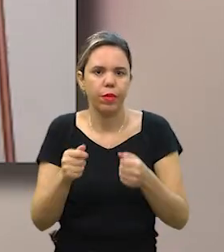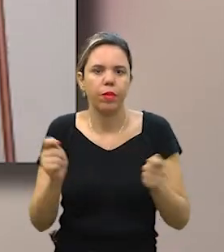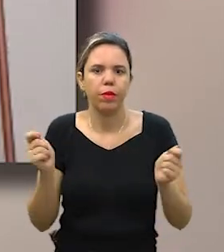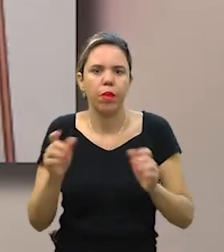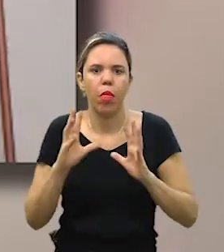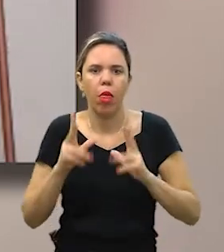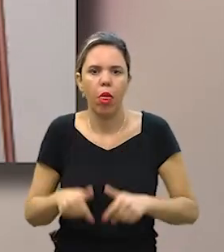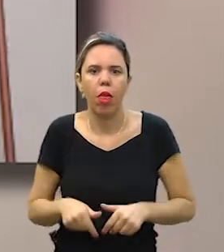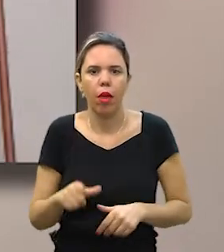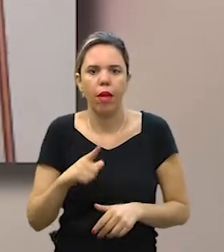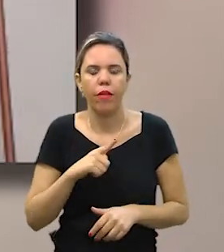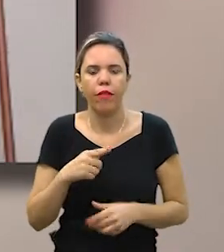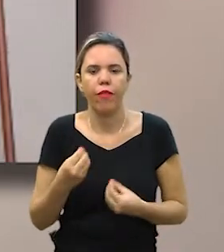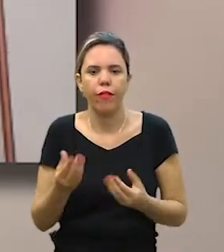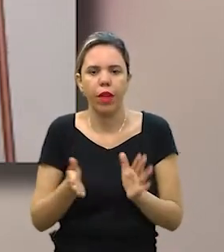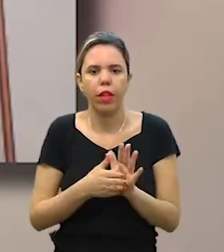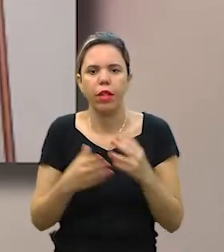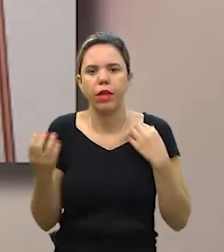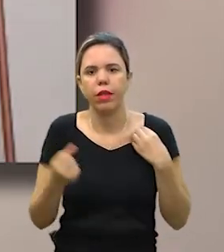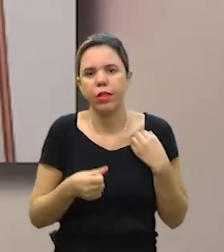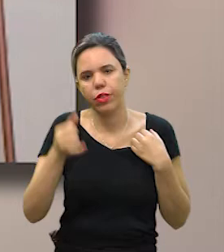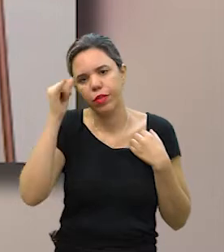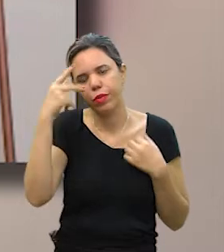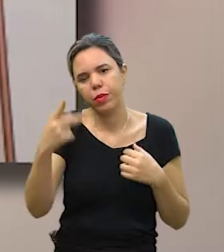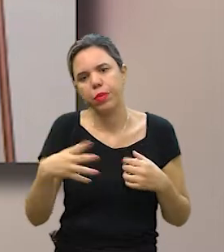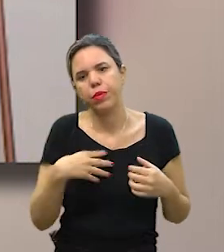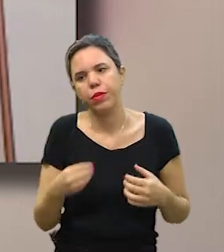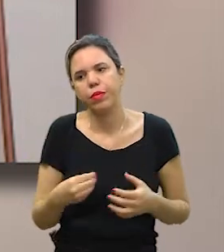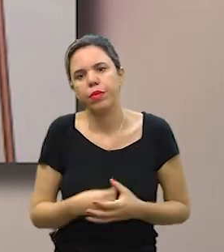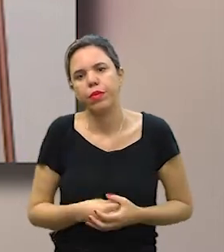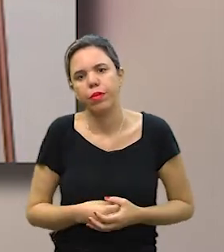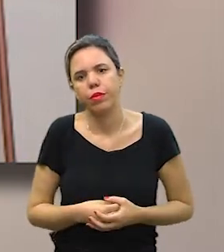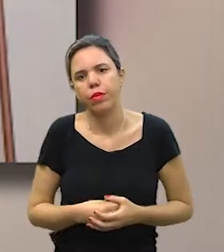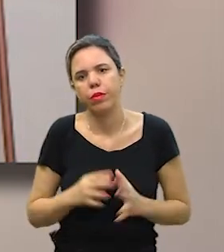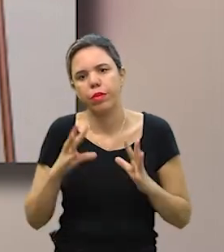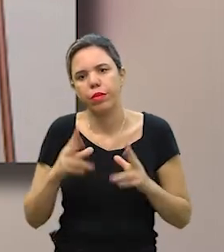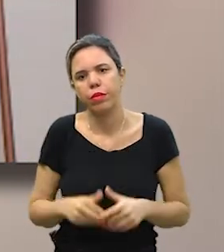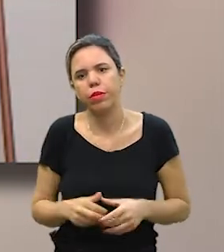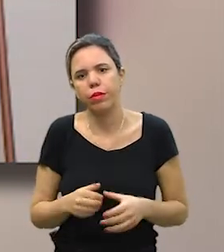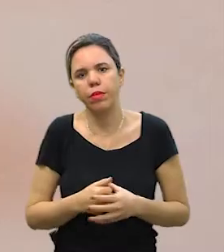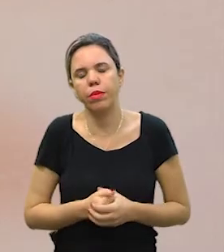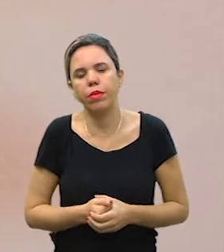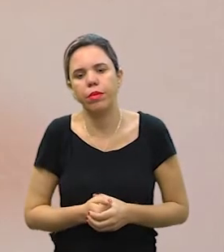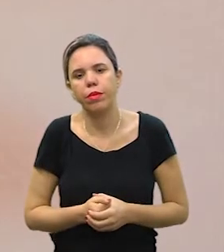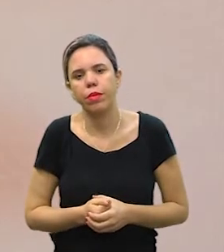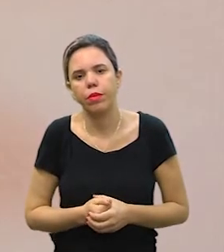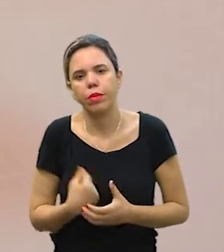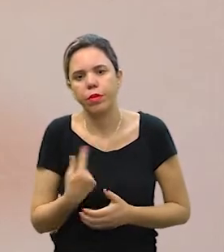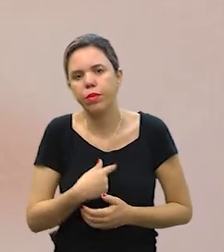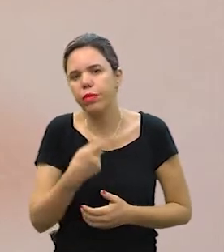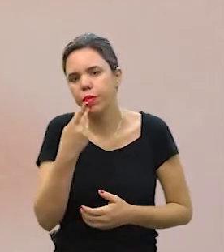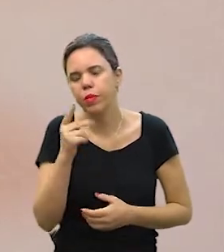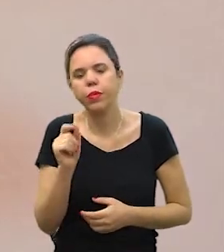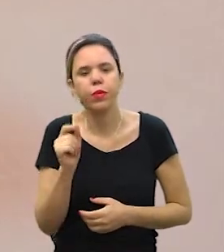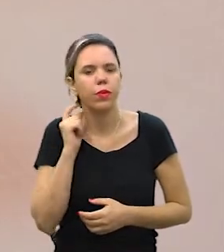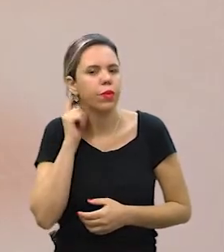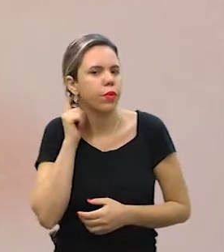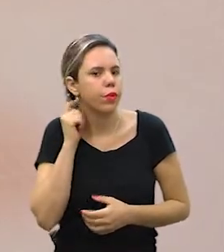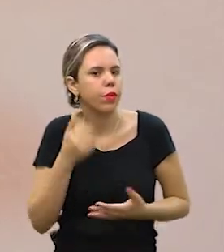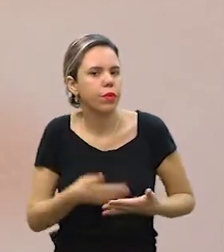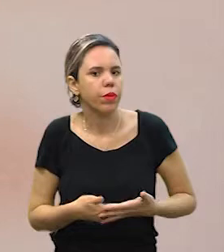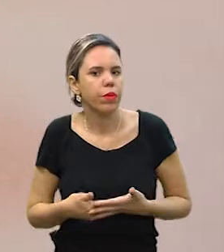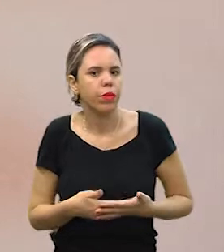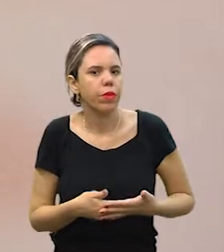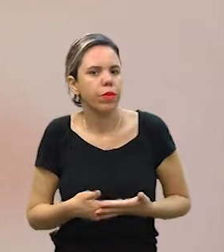tudo. É puro. Se você vai ofertar o leite de vaca para o seu filho, puro. E a gente está falando aí